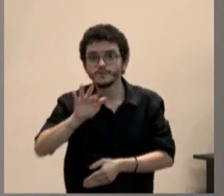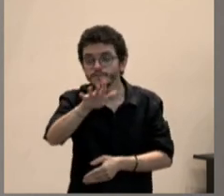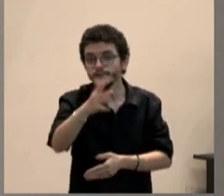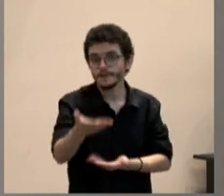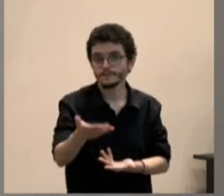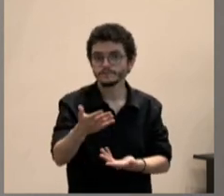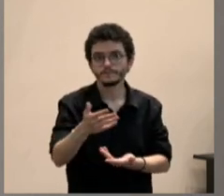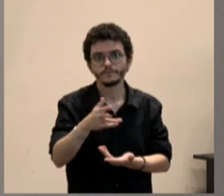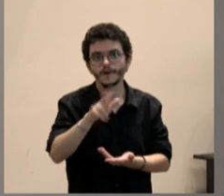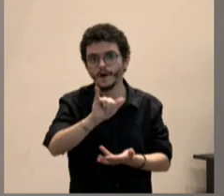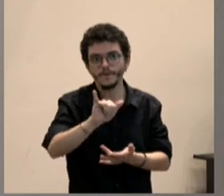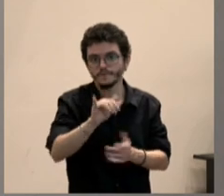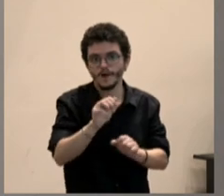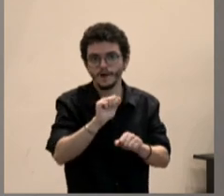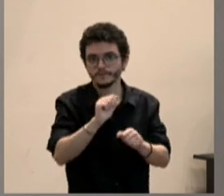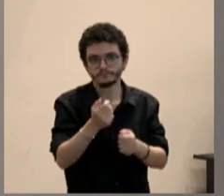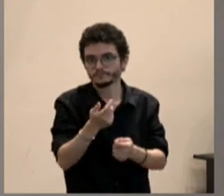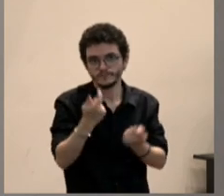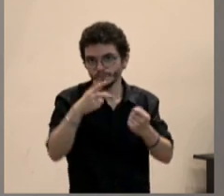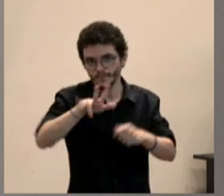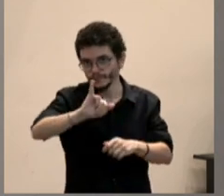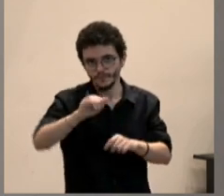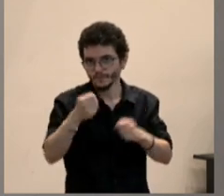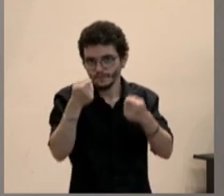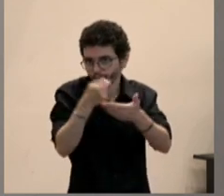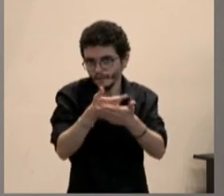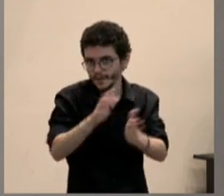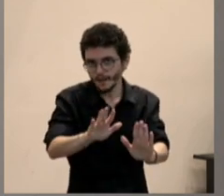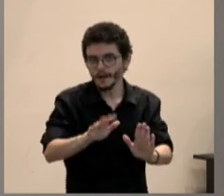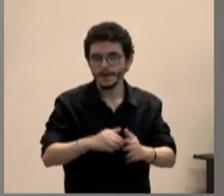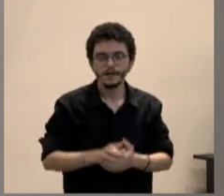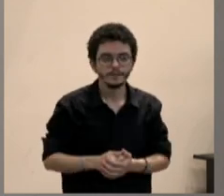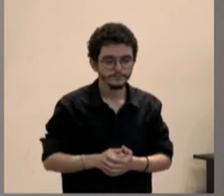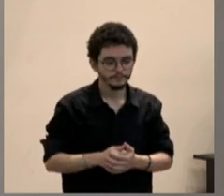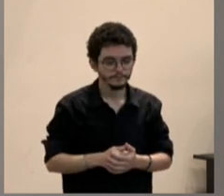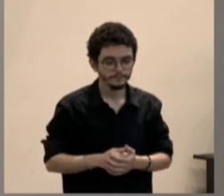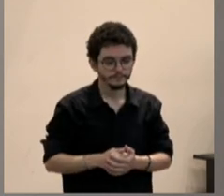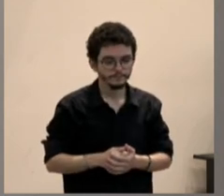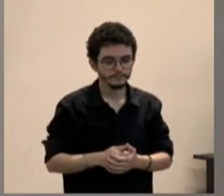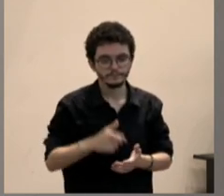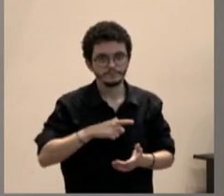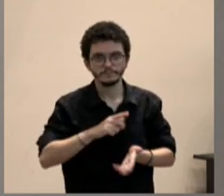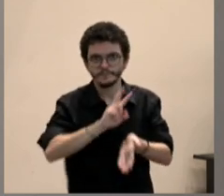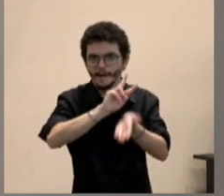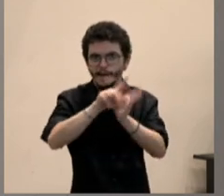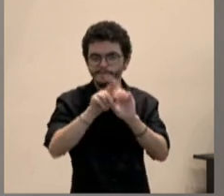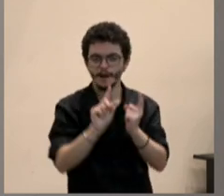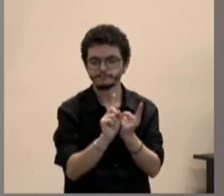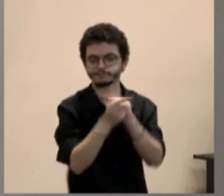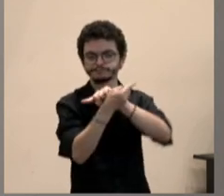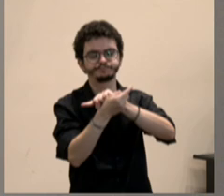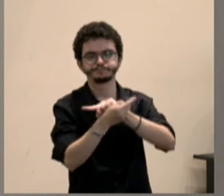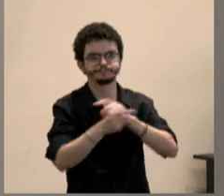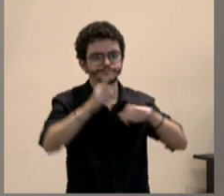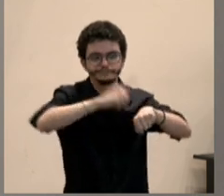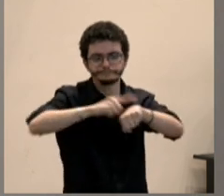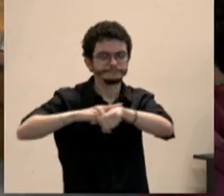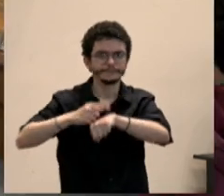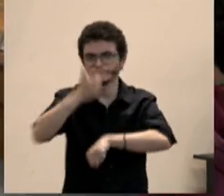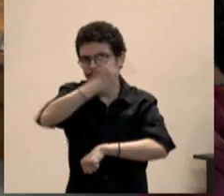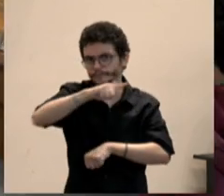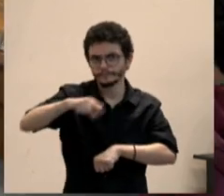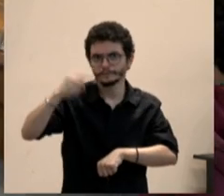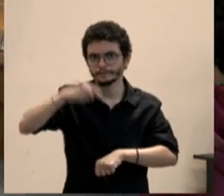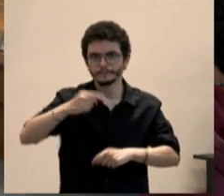pagar impostos, taxas e contribuições. Então, a gente vai pegando as contradições aí o tempo todo nessa disputa, né? E aqui que